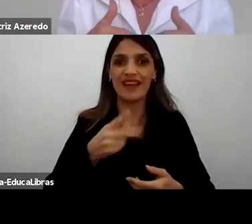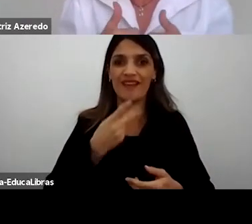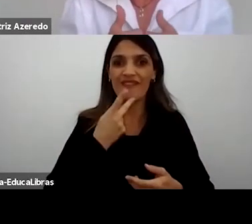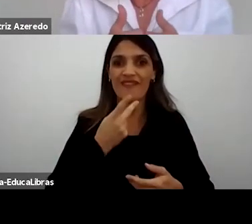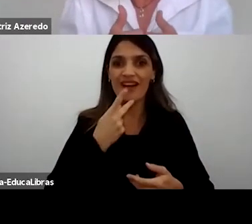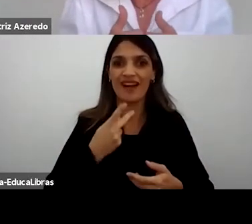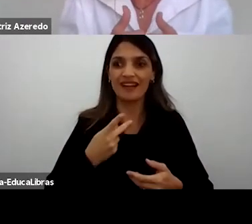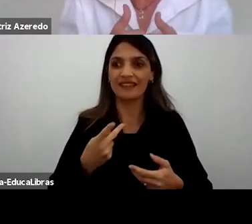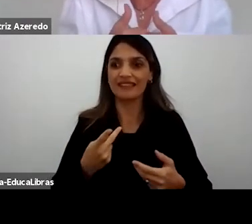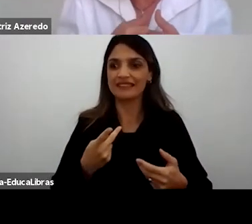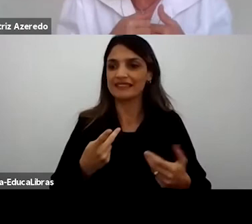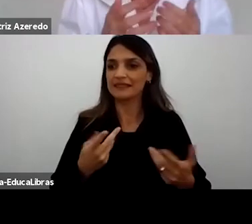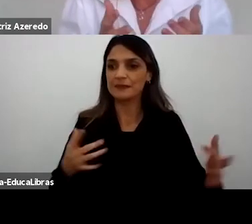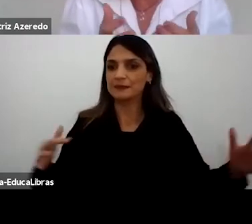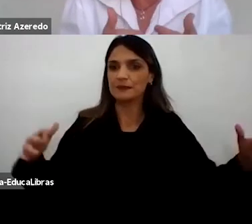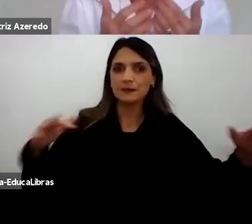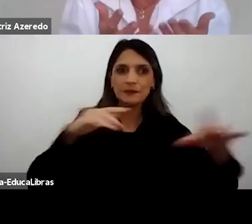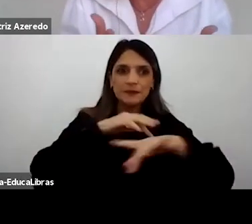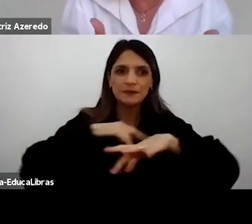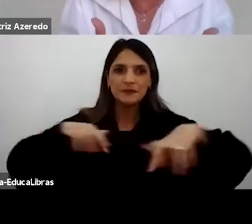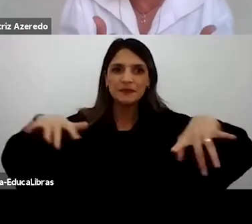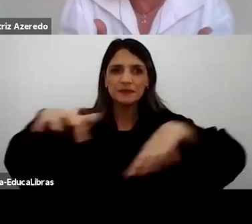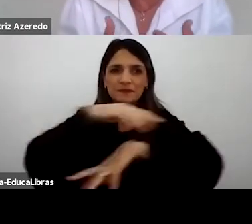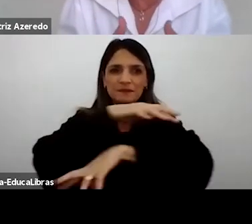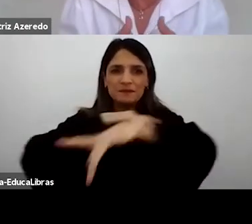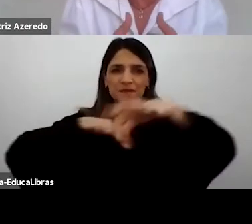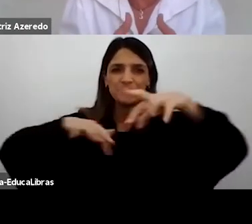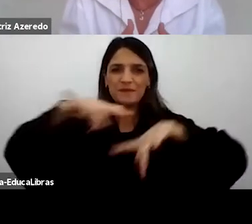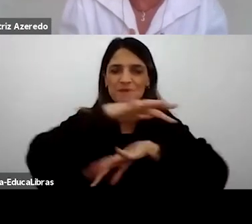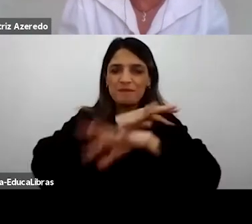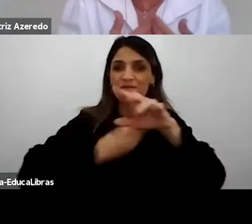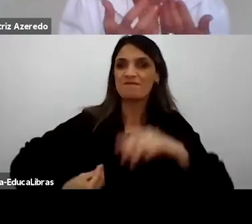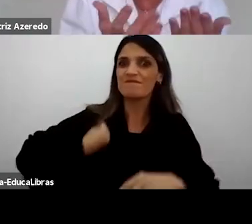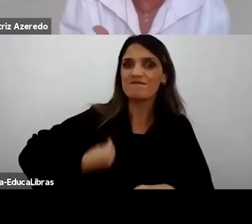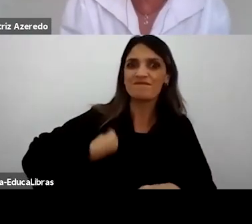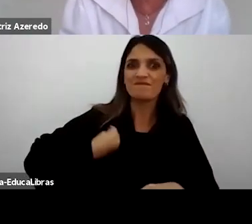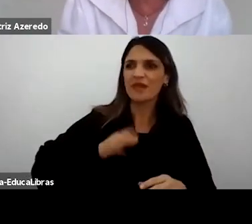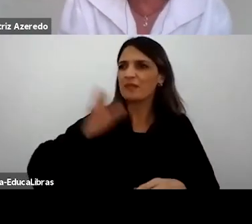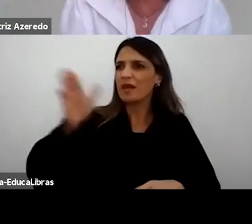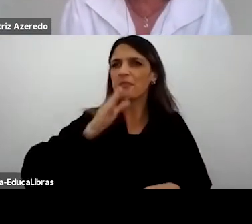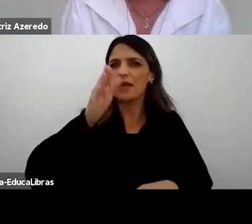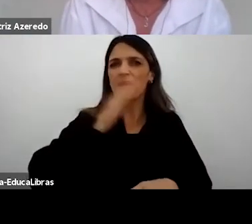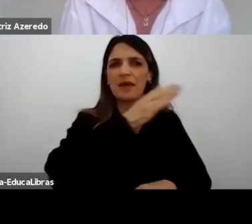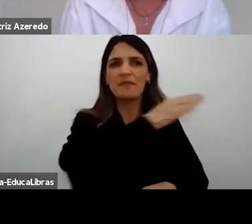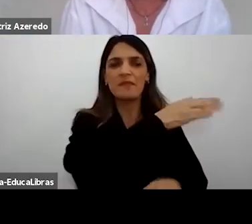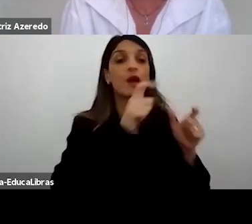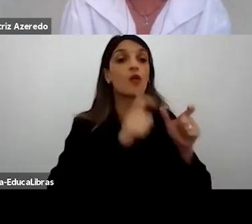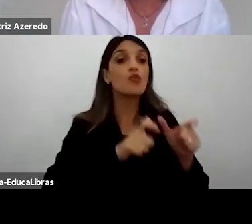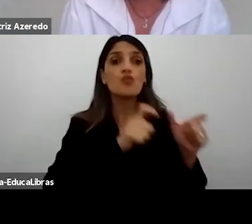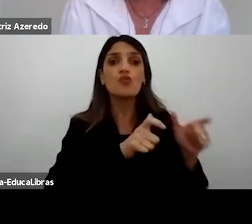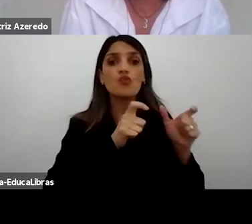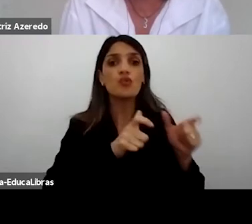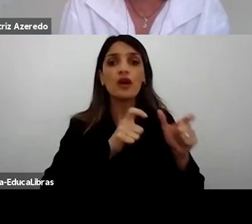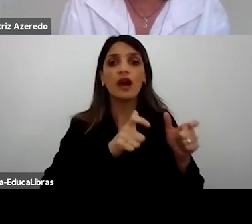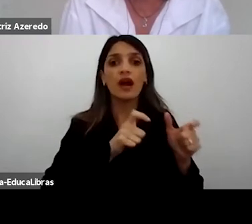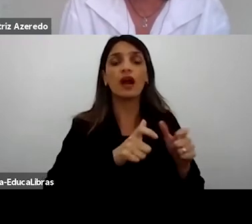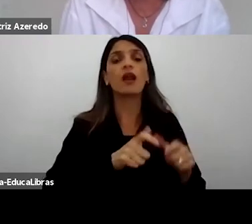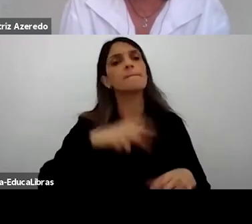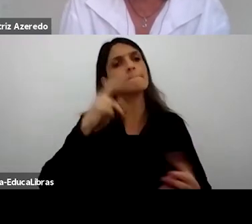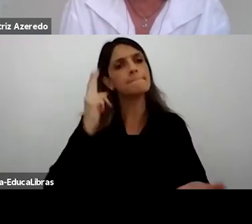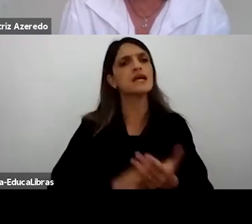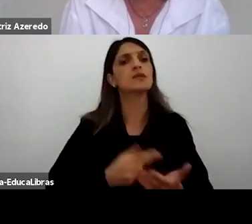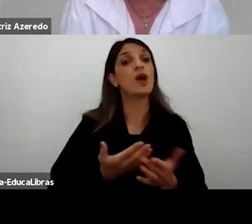vibrante, disseram presente muito rapidamente em muitos lugares, antes mesmo de chegarem as políticas públicas